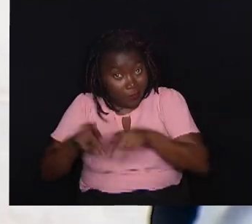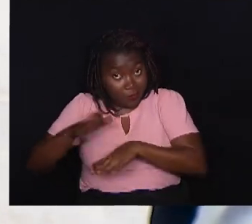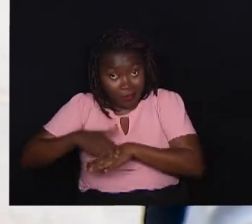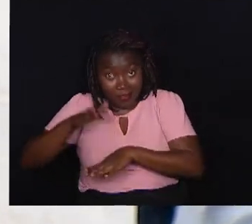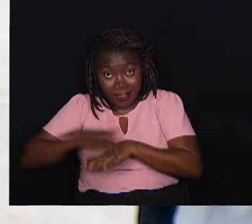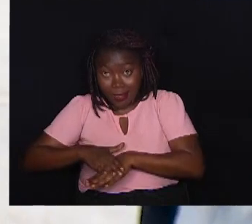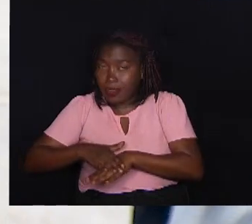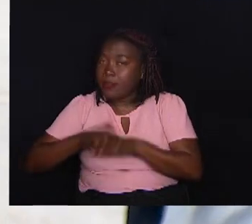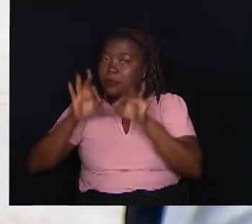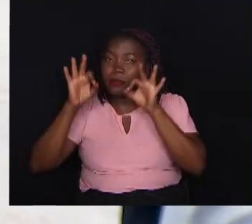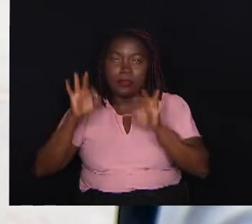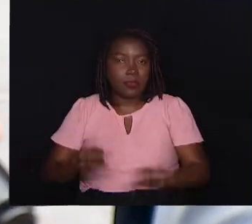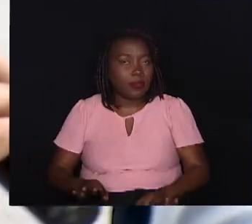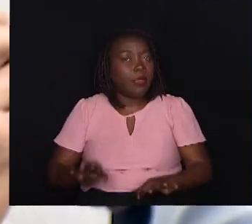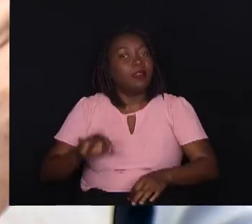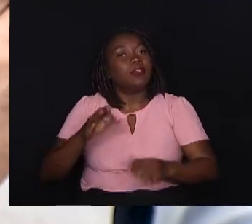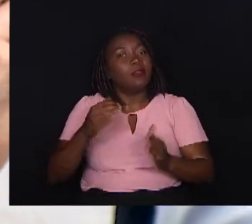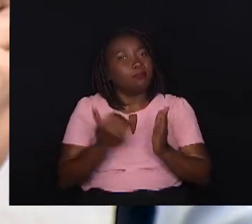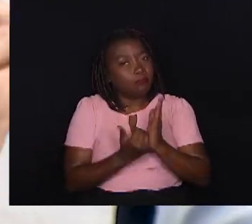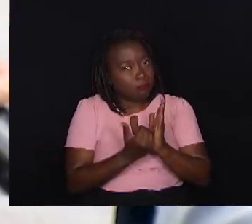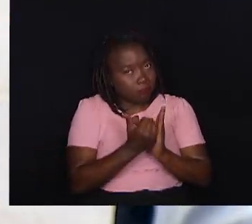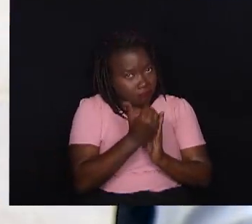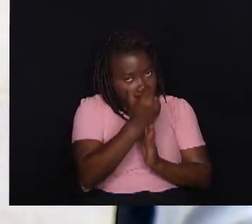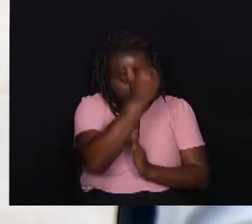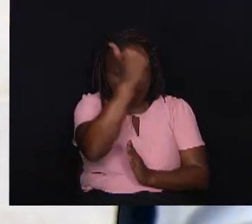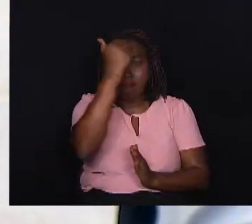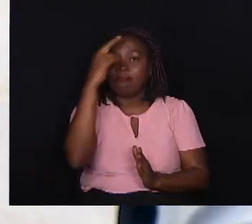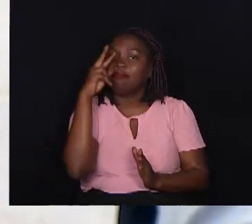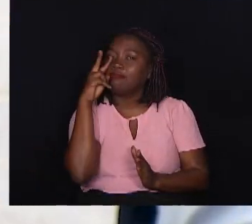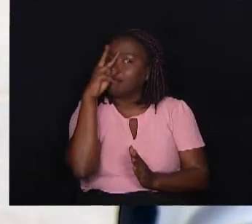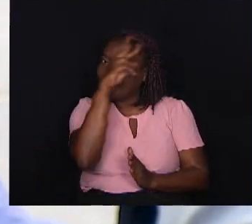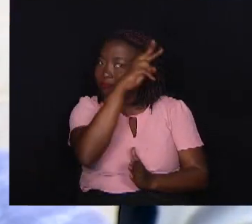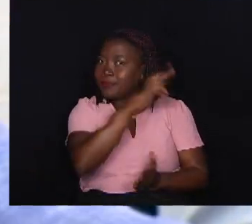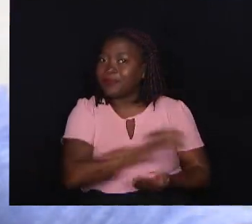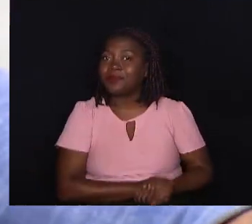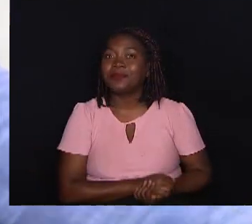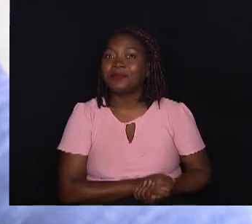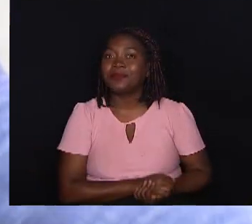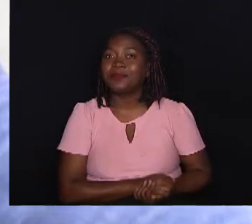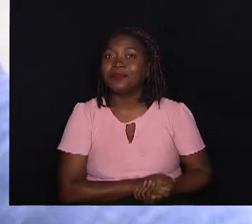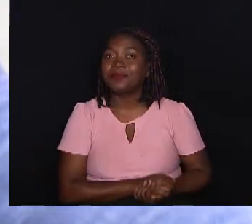nossa população, com certeza os números aumentarão e aumentarão sobremaneira.